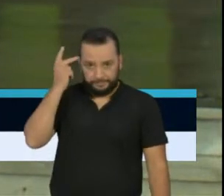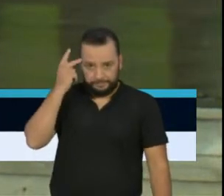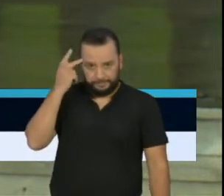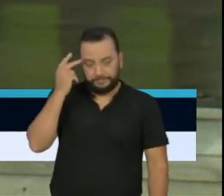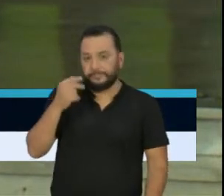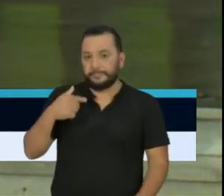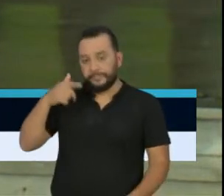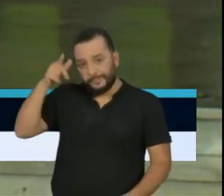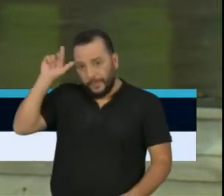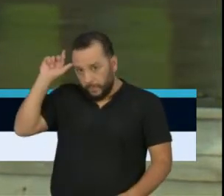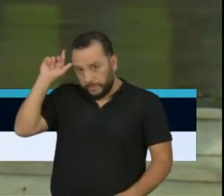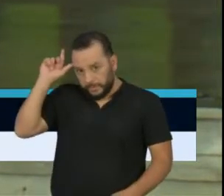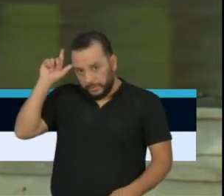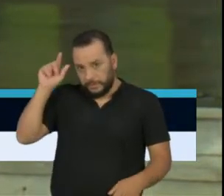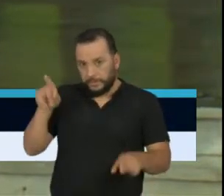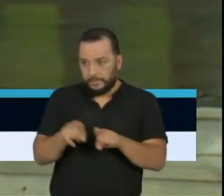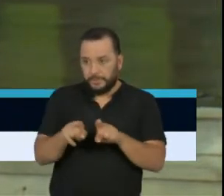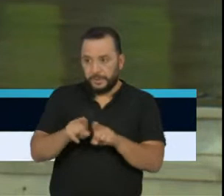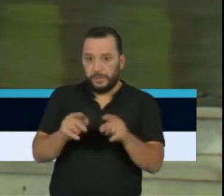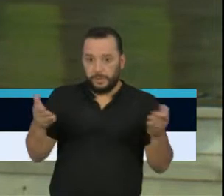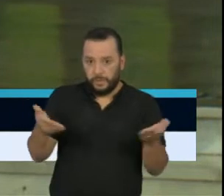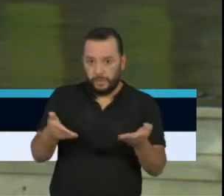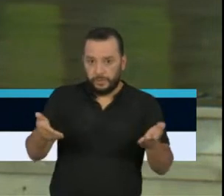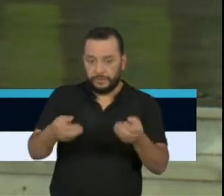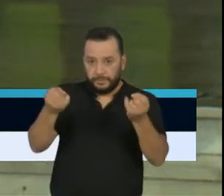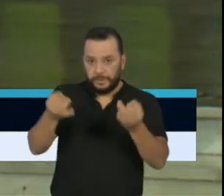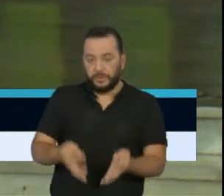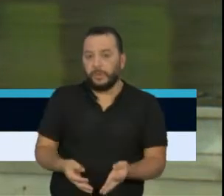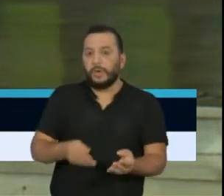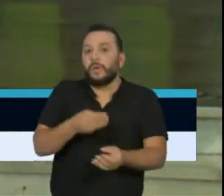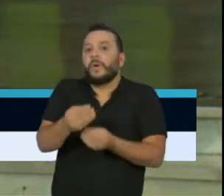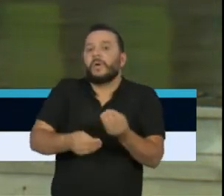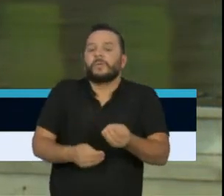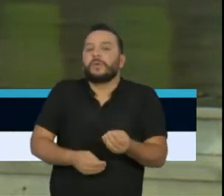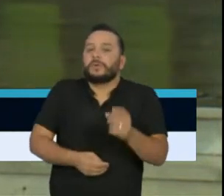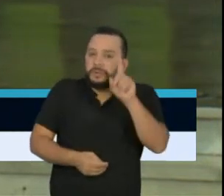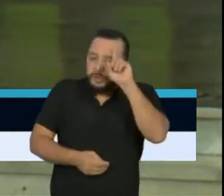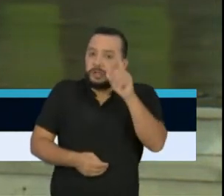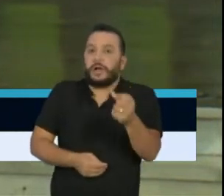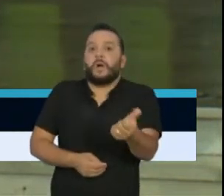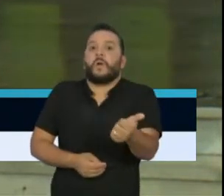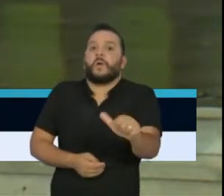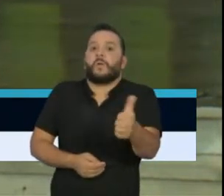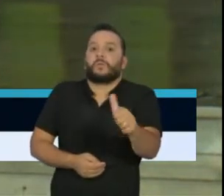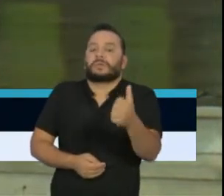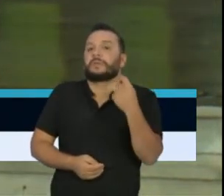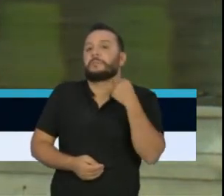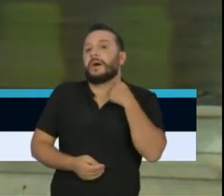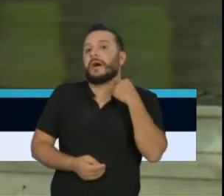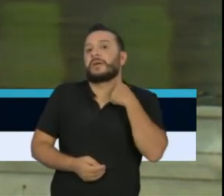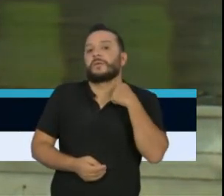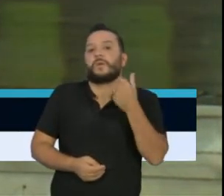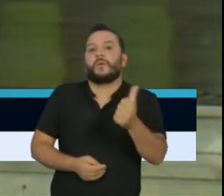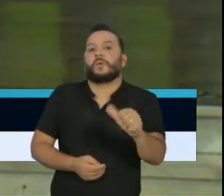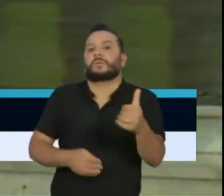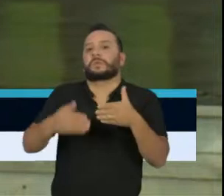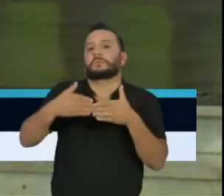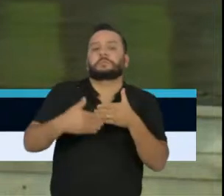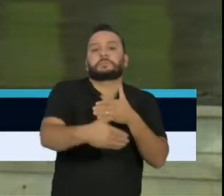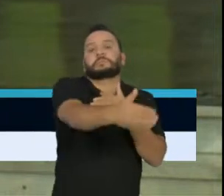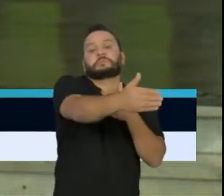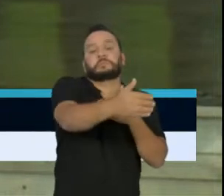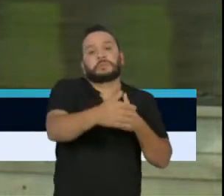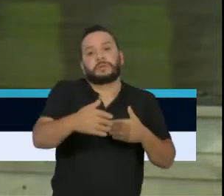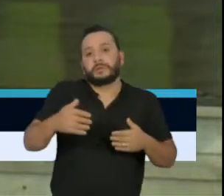a serem tomadas em relação a partir do dia 11 dependem do ponto de vista e do apoio e do que vai orientar a área